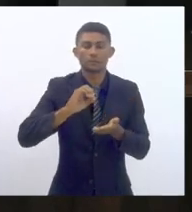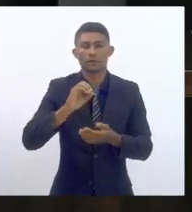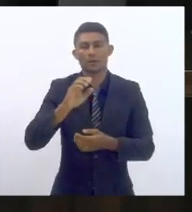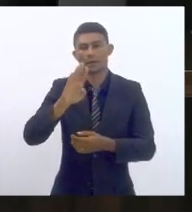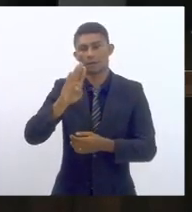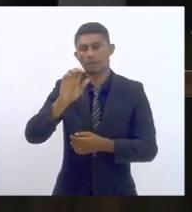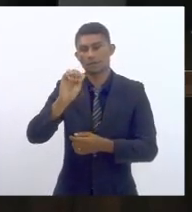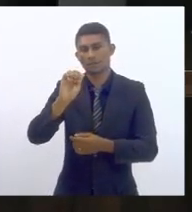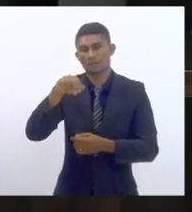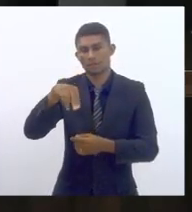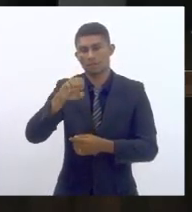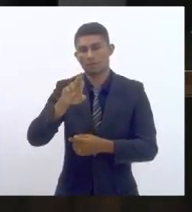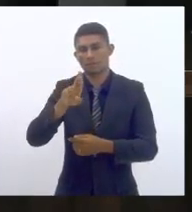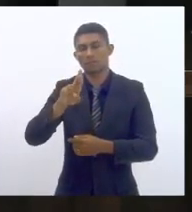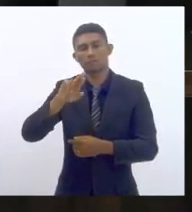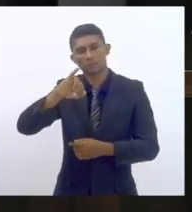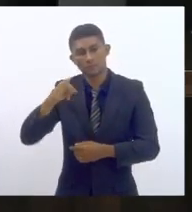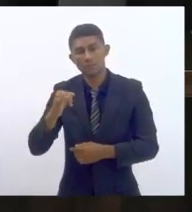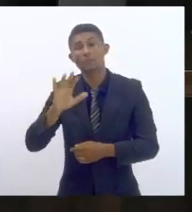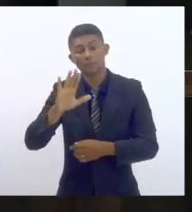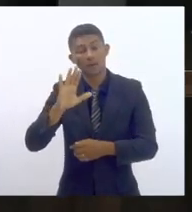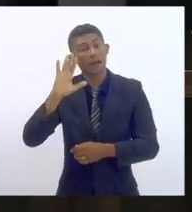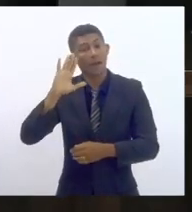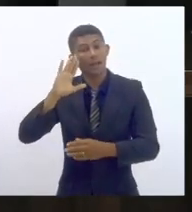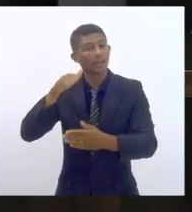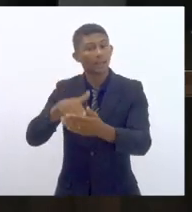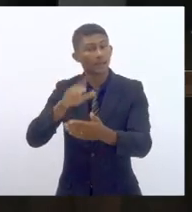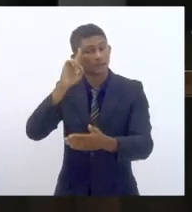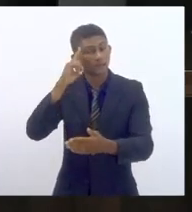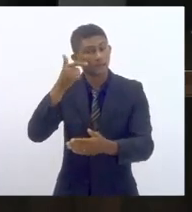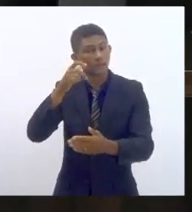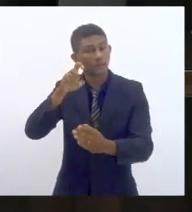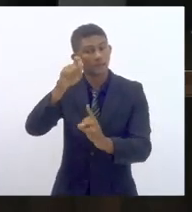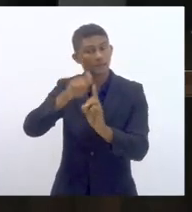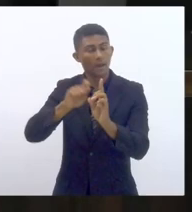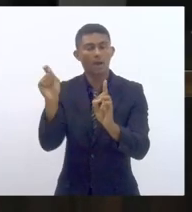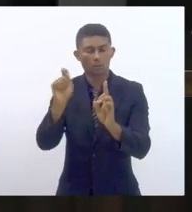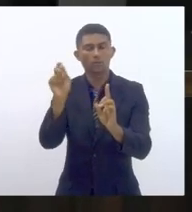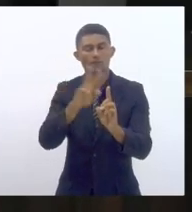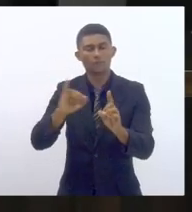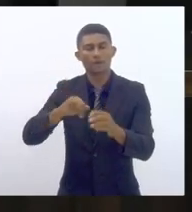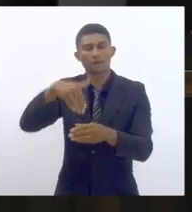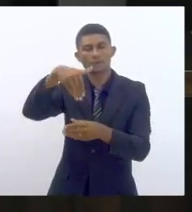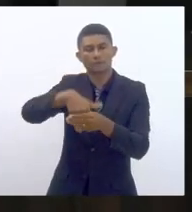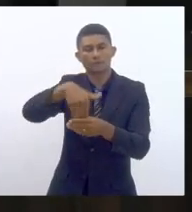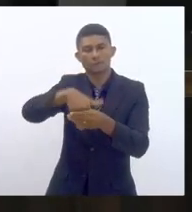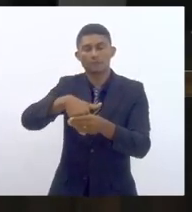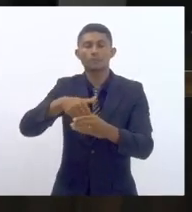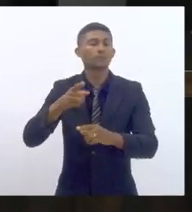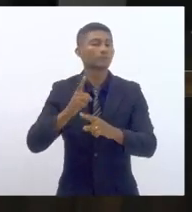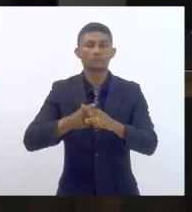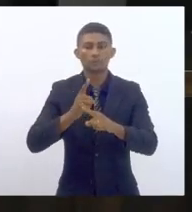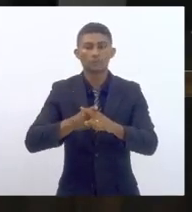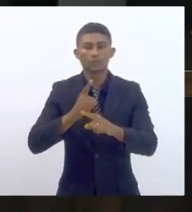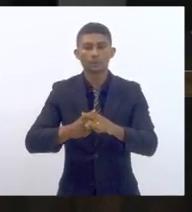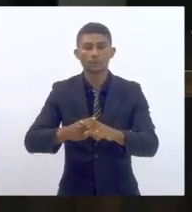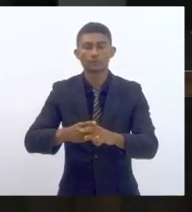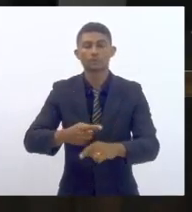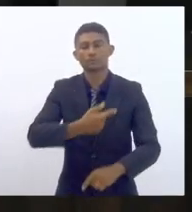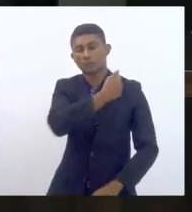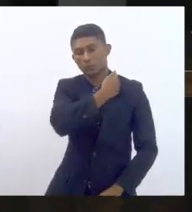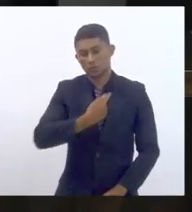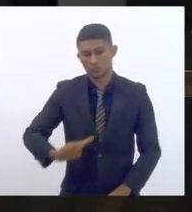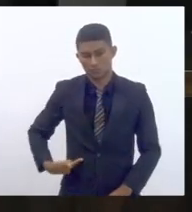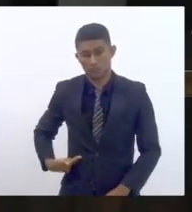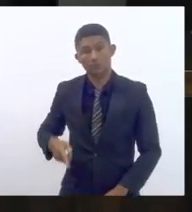vamos votar até 15 de agosto de qualquer forma. Porque o governo trabalhou para